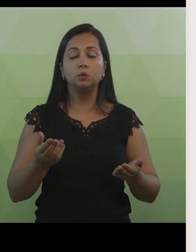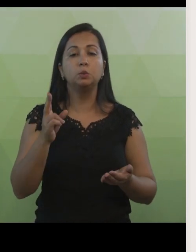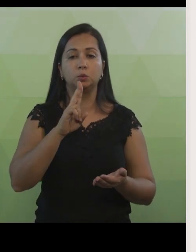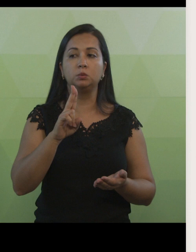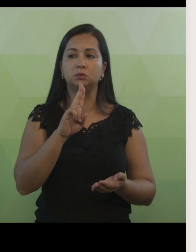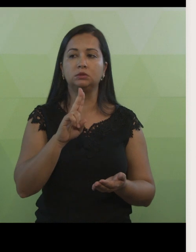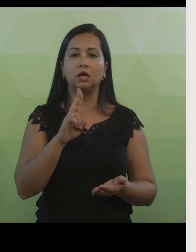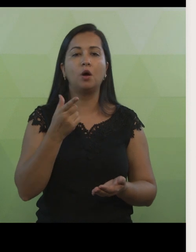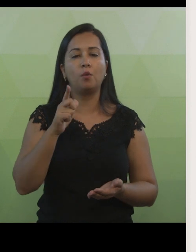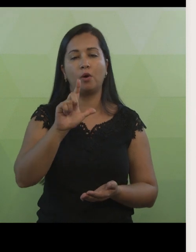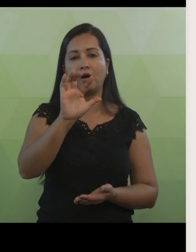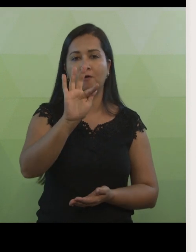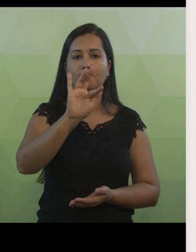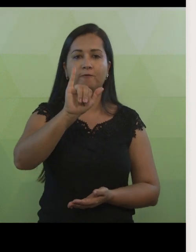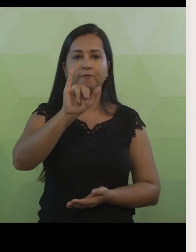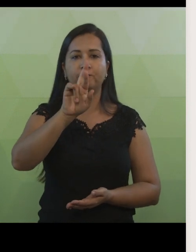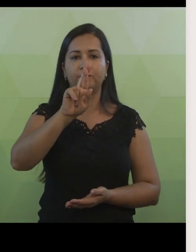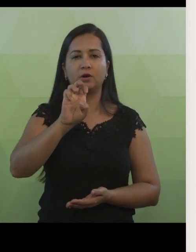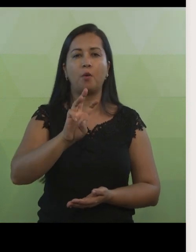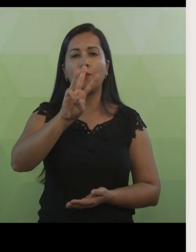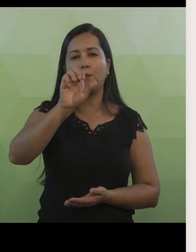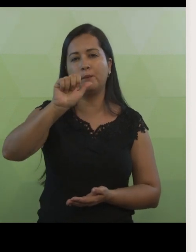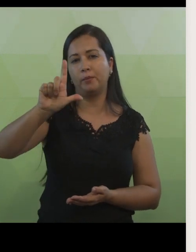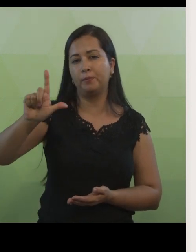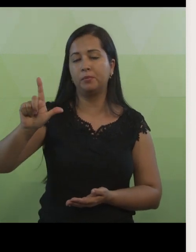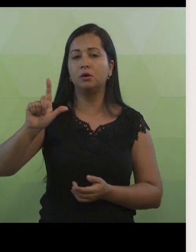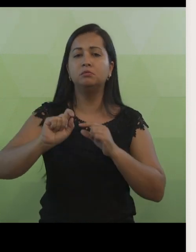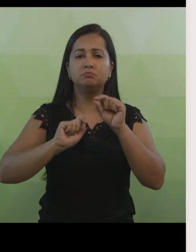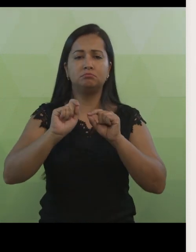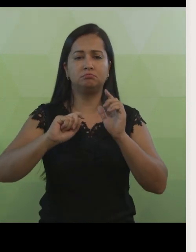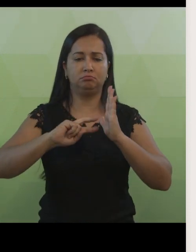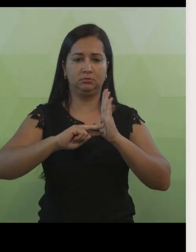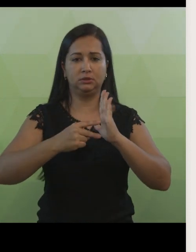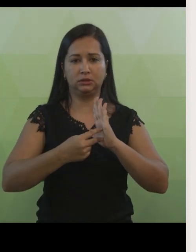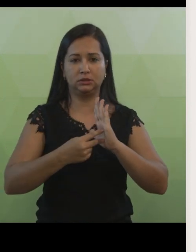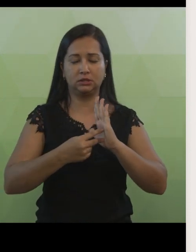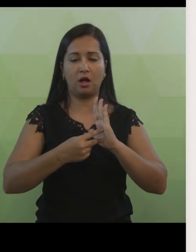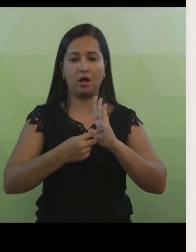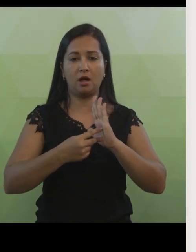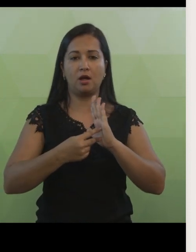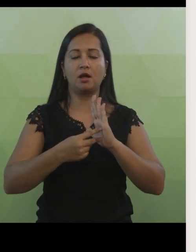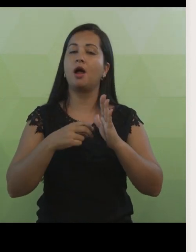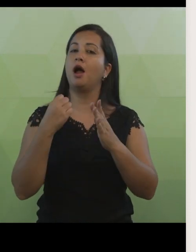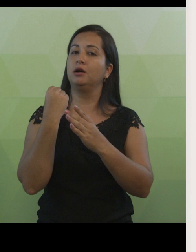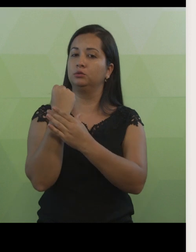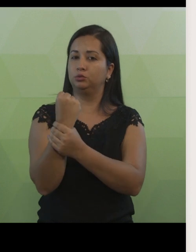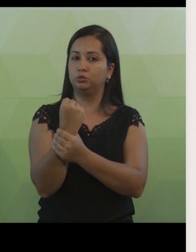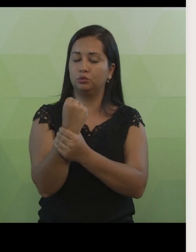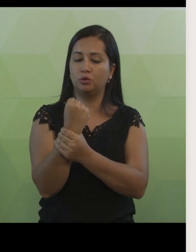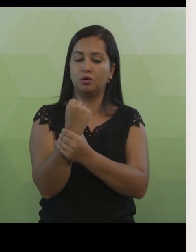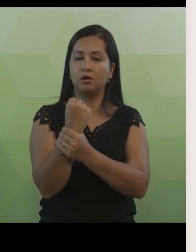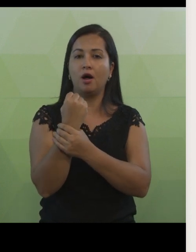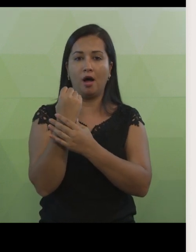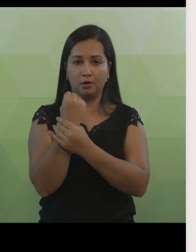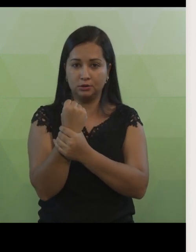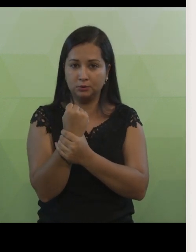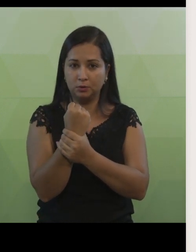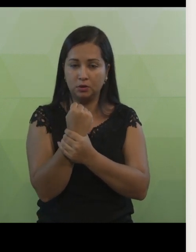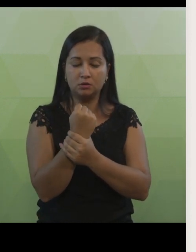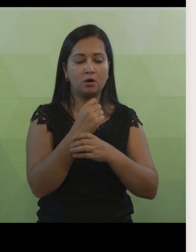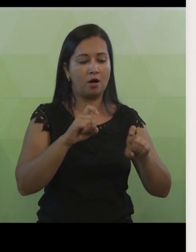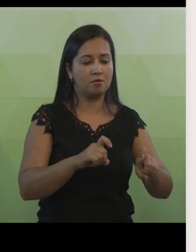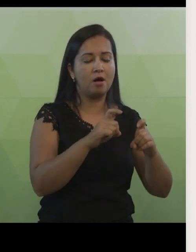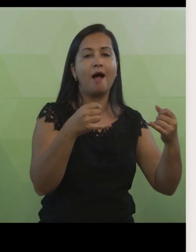Vamos falar agora sobre o firewall, o famoso firewall, que é um equipamento ou software responsável pelo controle das conexões de